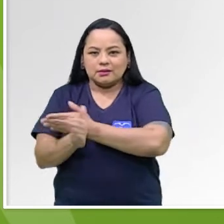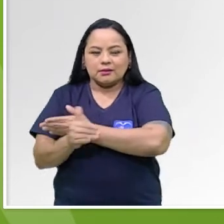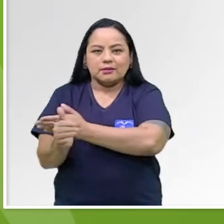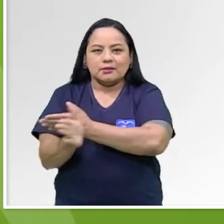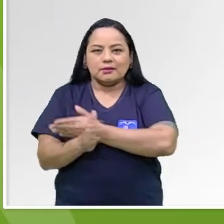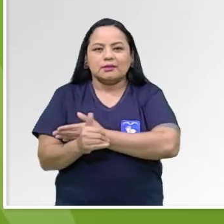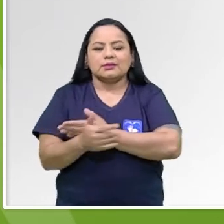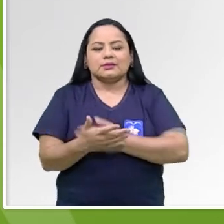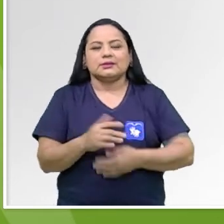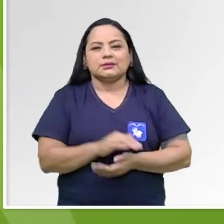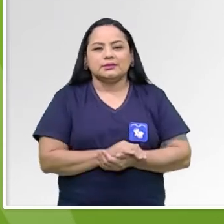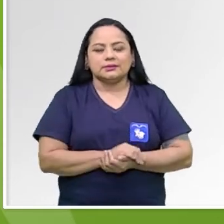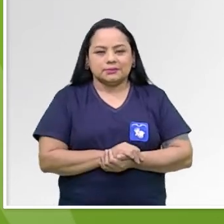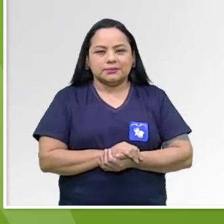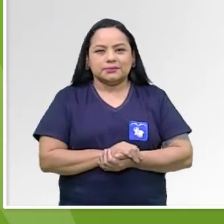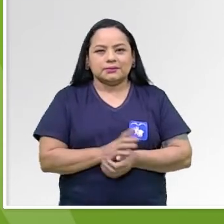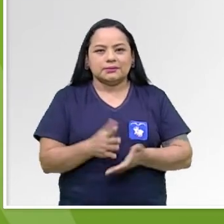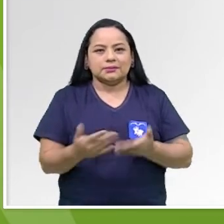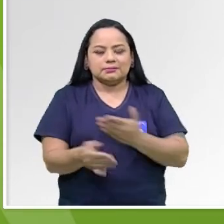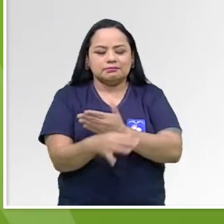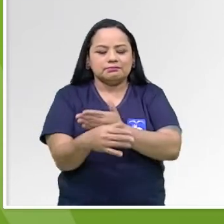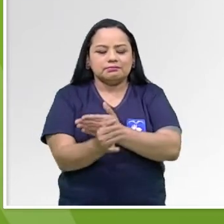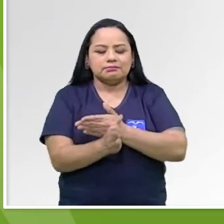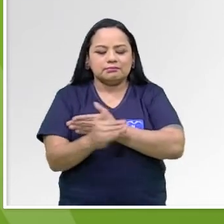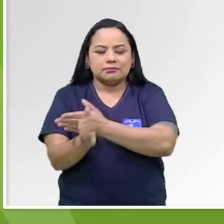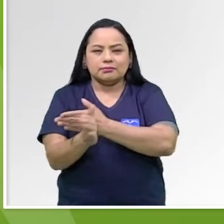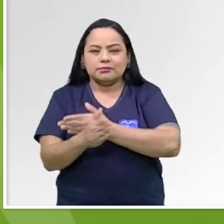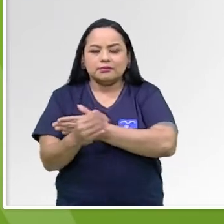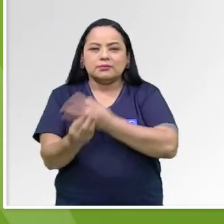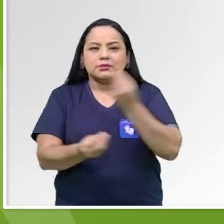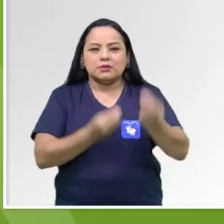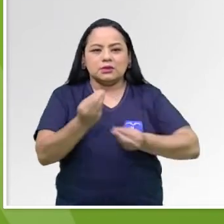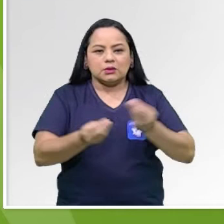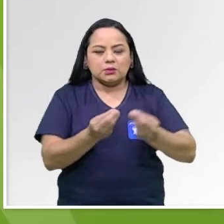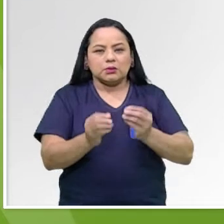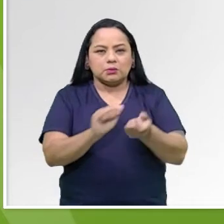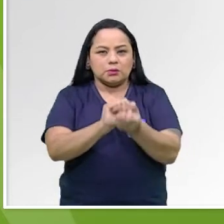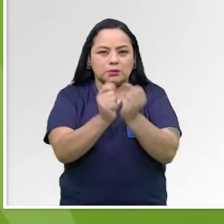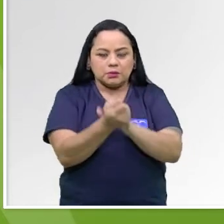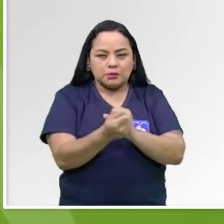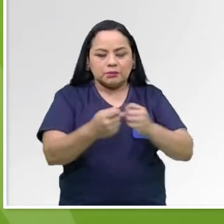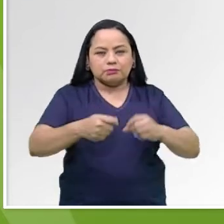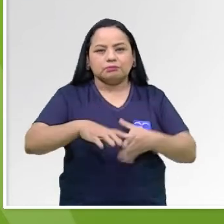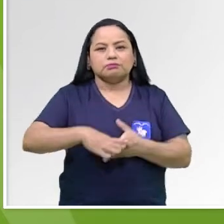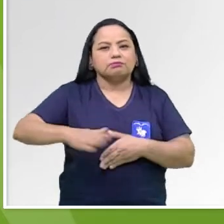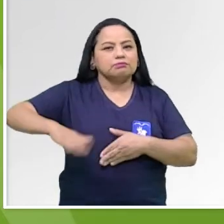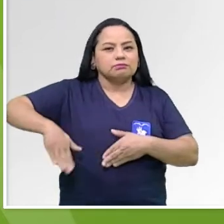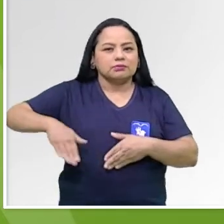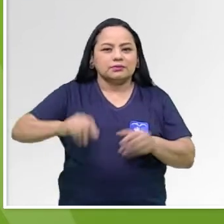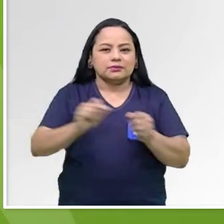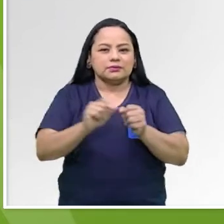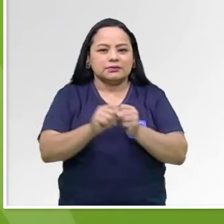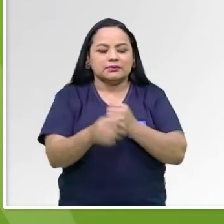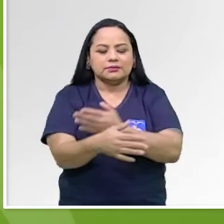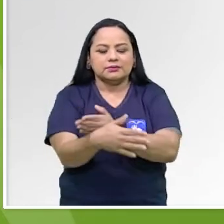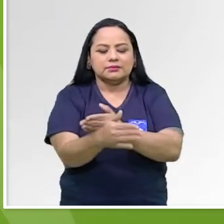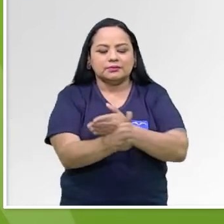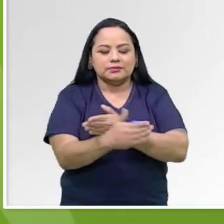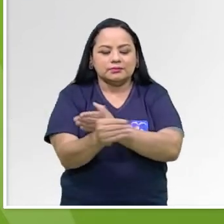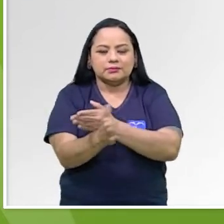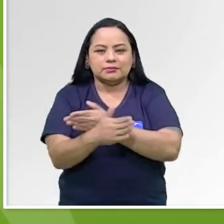nadadeiras dianteiras, os seus membros dianteiros, eles são ali adaptados para nadar, como a gente pode observar,